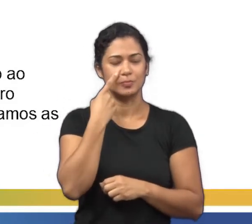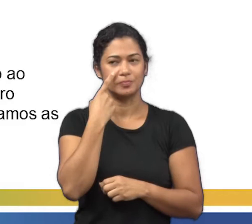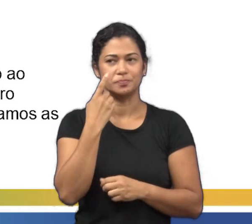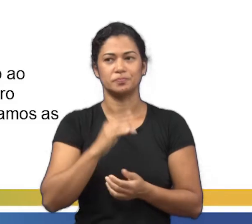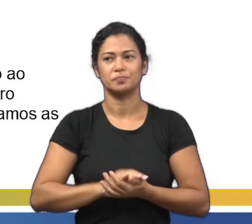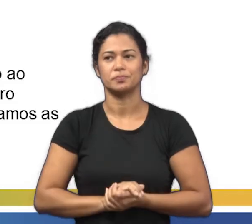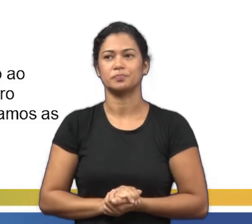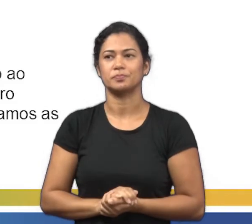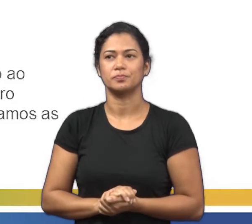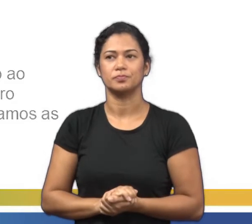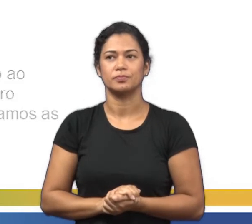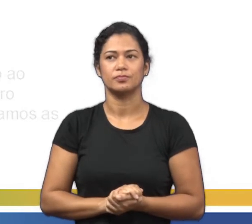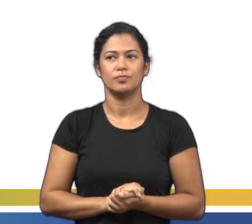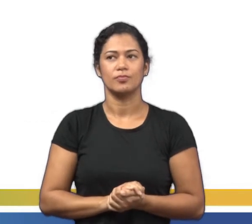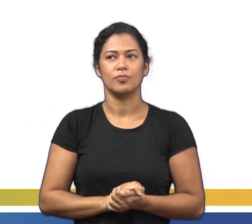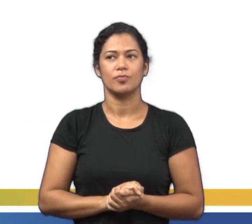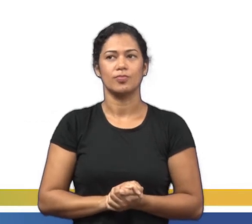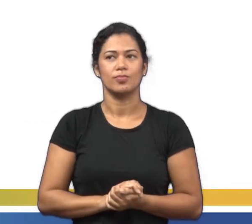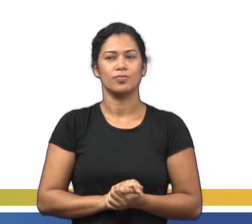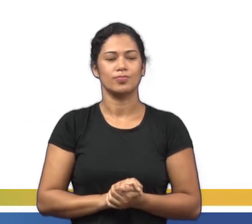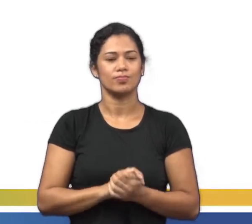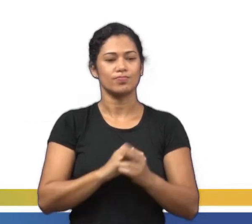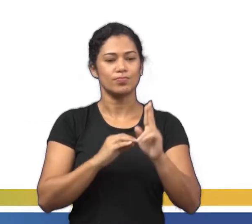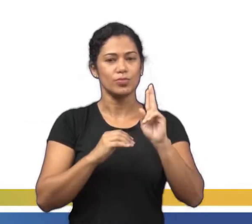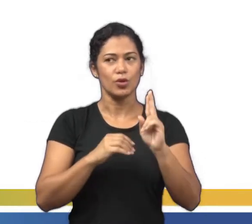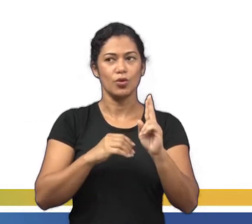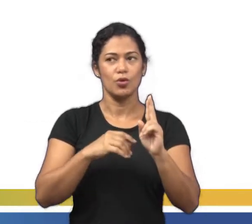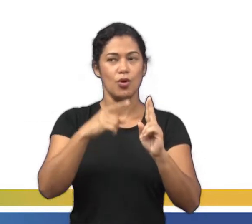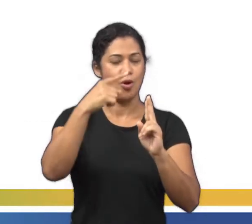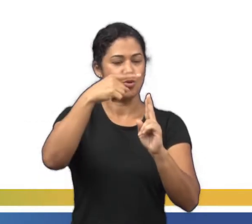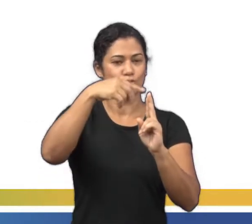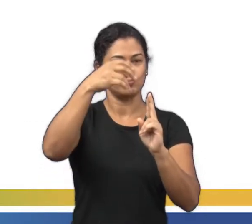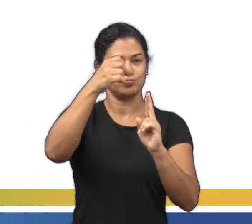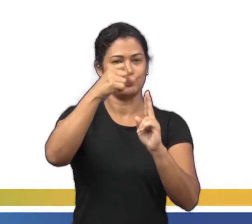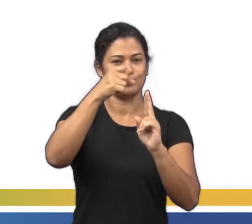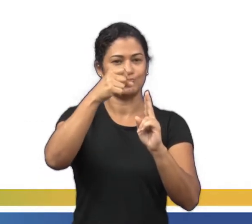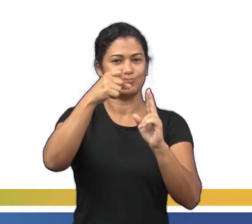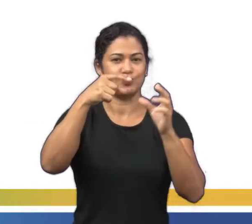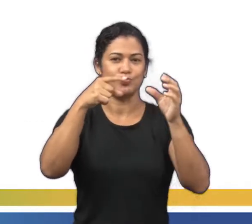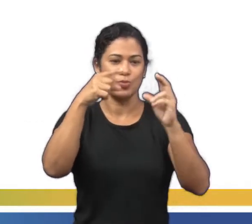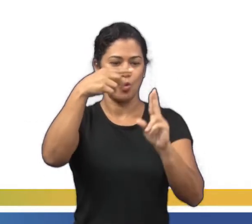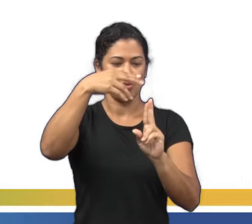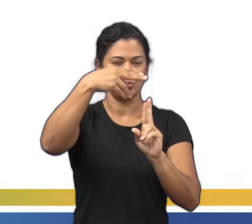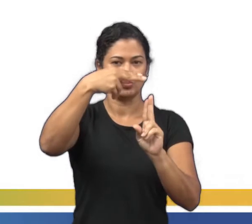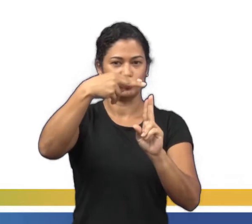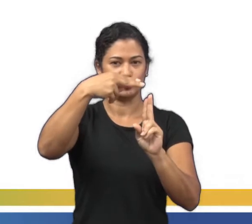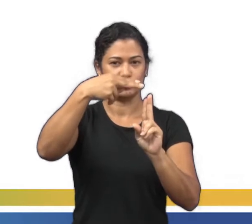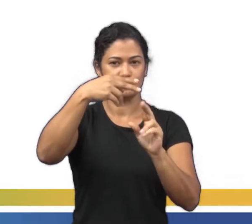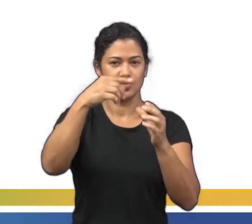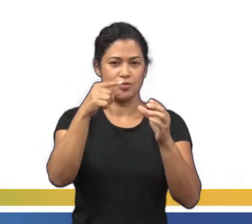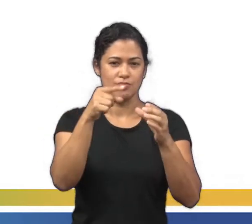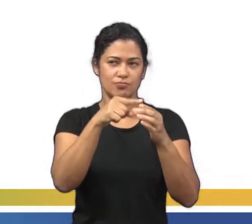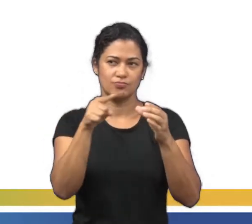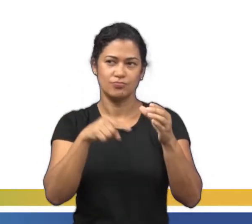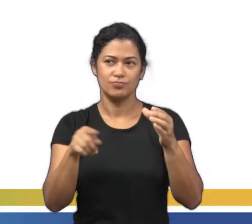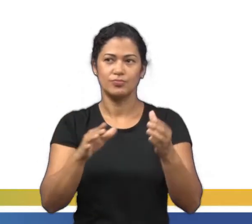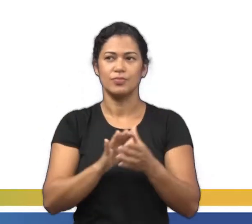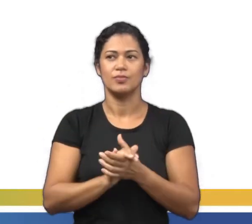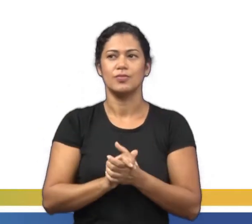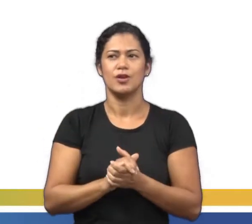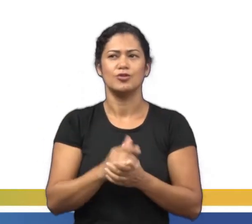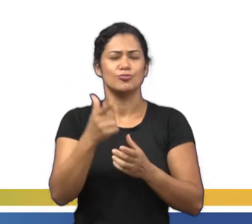bom? Agora aqui, ó. Quando não temos o parênteses na base, não calculamos a potência do